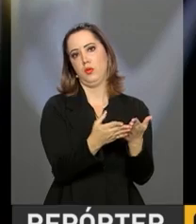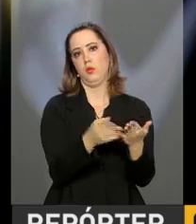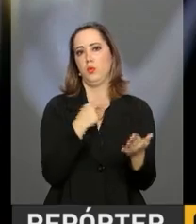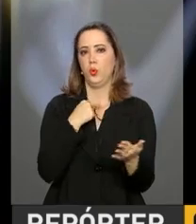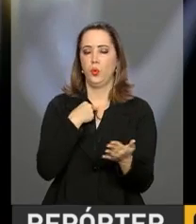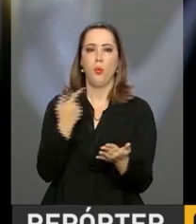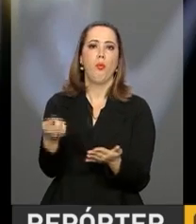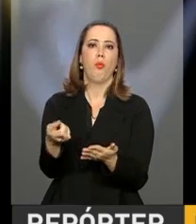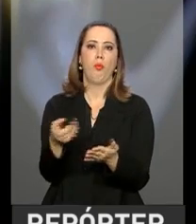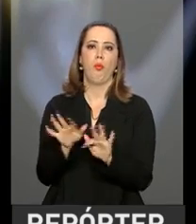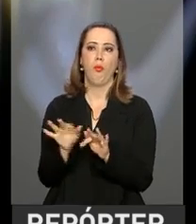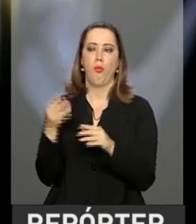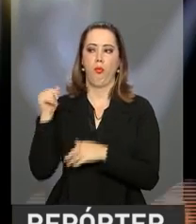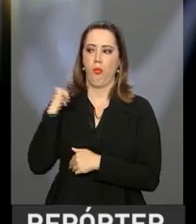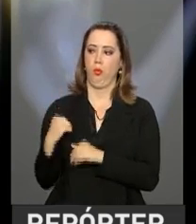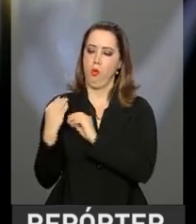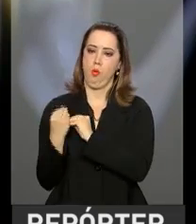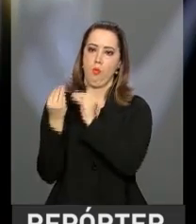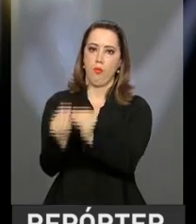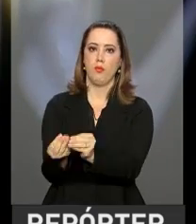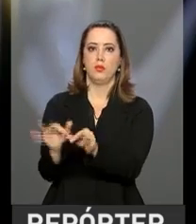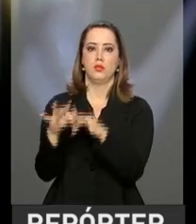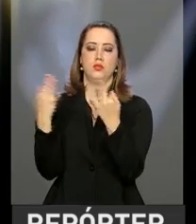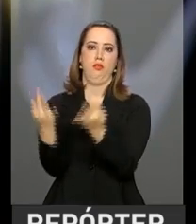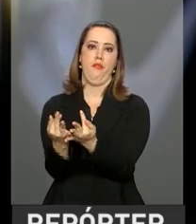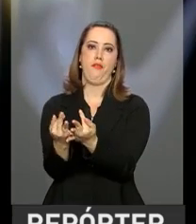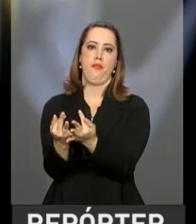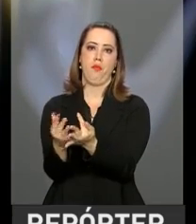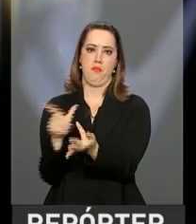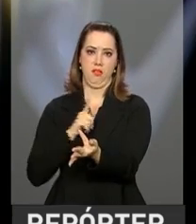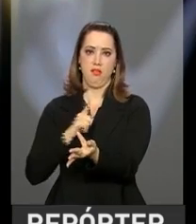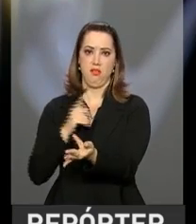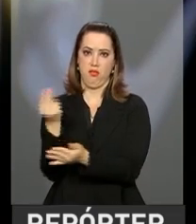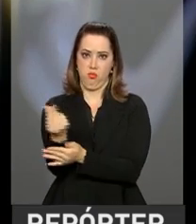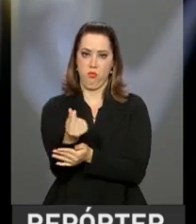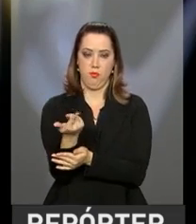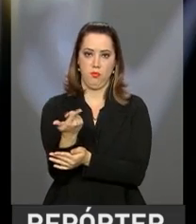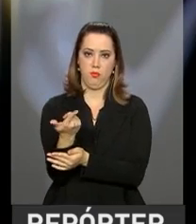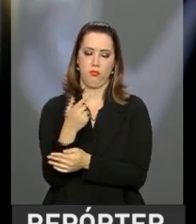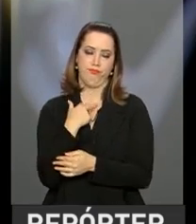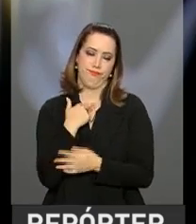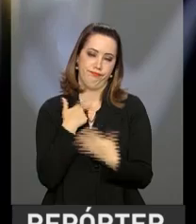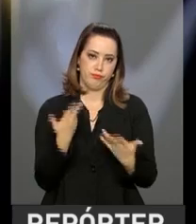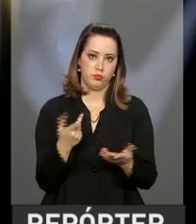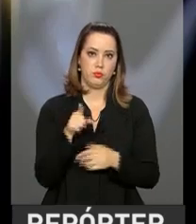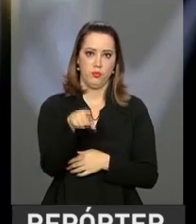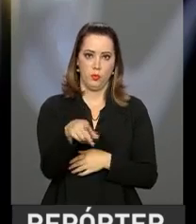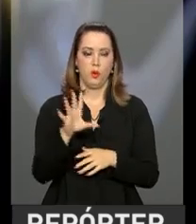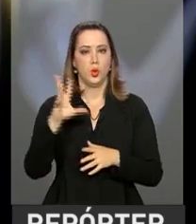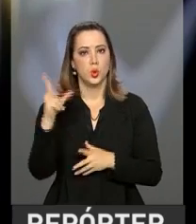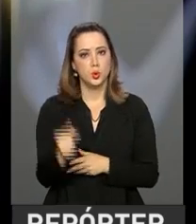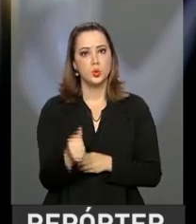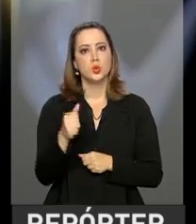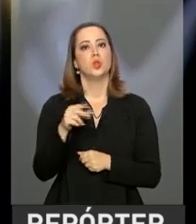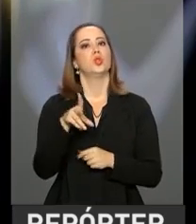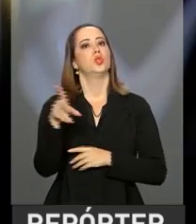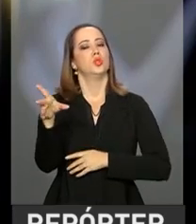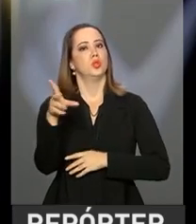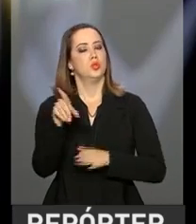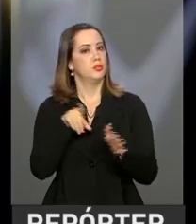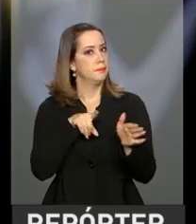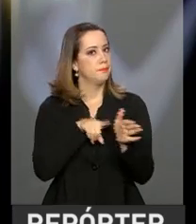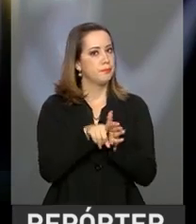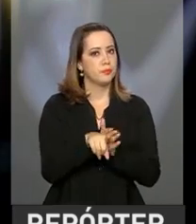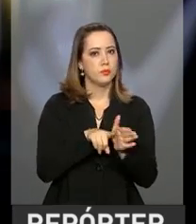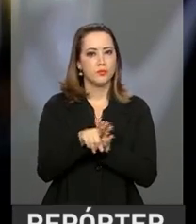servindo a pessoas que deles não necessitam né então eh São toda essa base de dados essa gigantesca base de